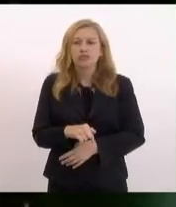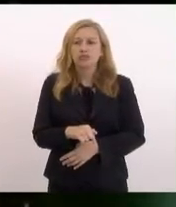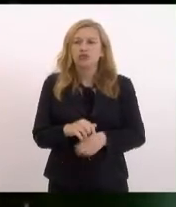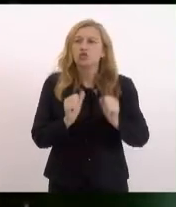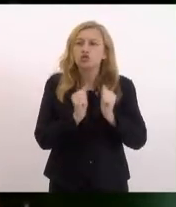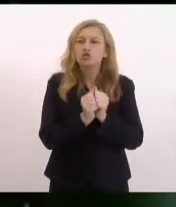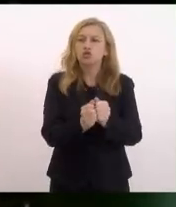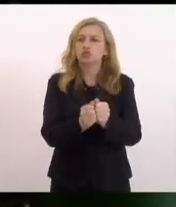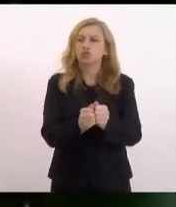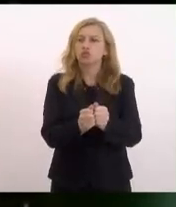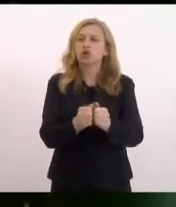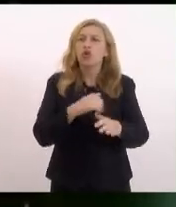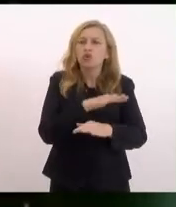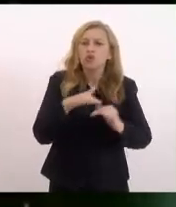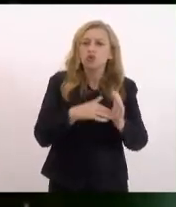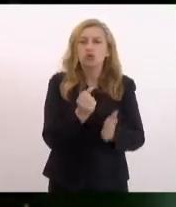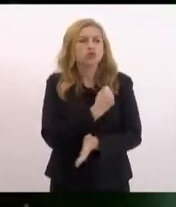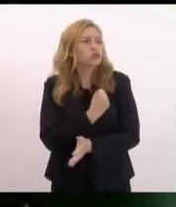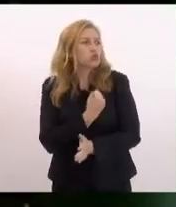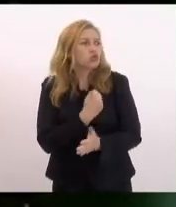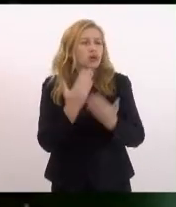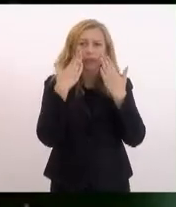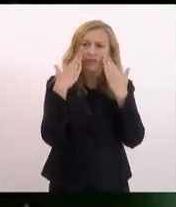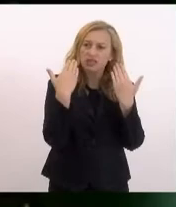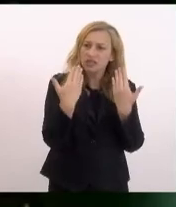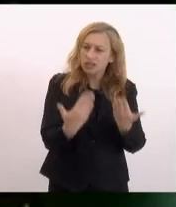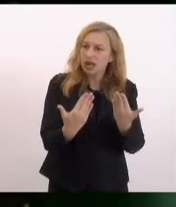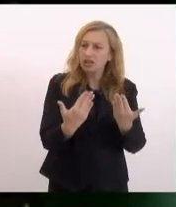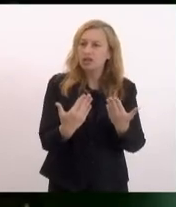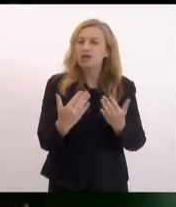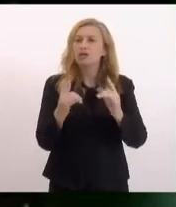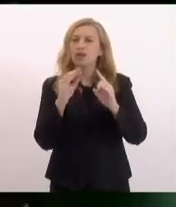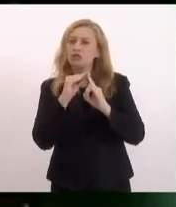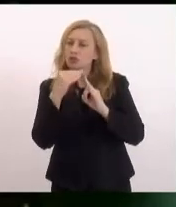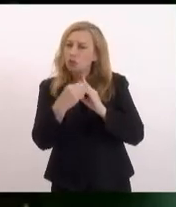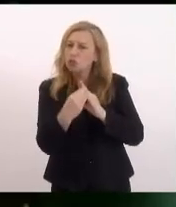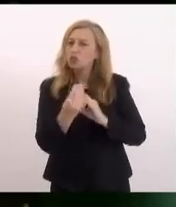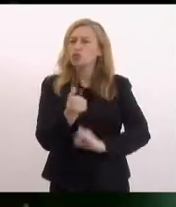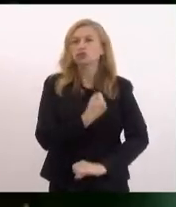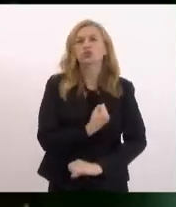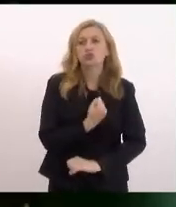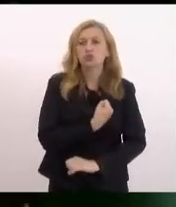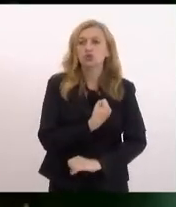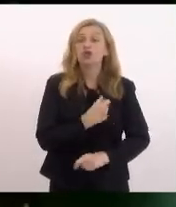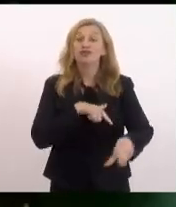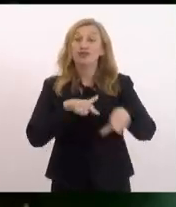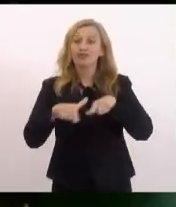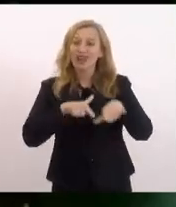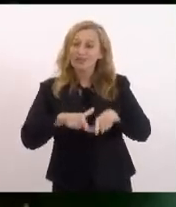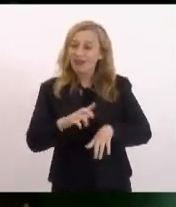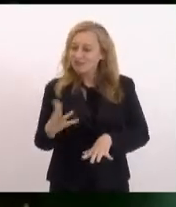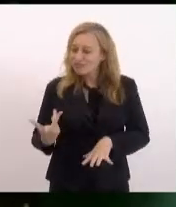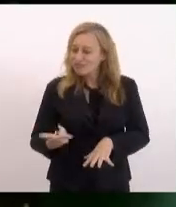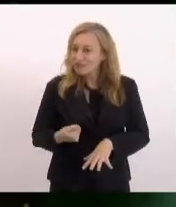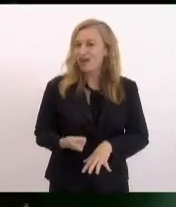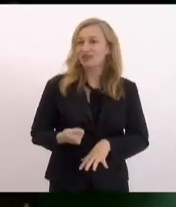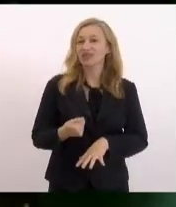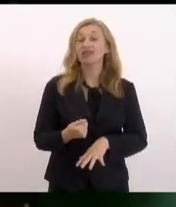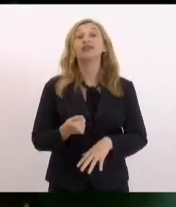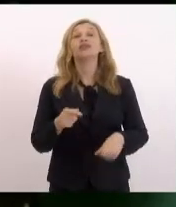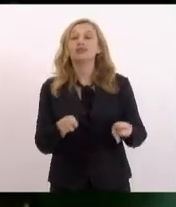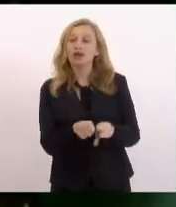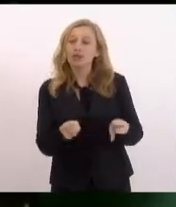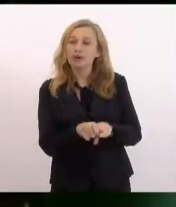irmanados com todos os dados apresentados pela Fundação Fiocruz, que tem um trabalho de excelência, assim